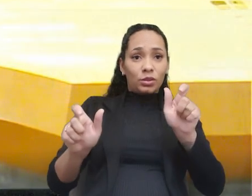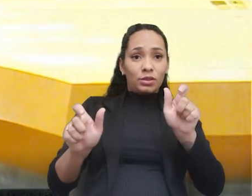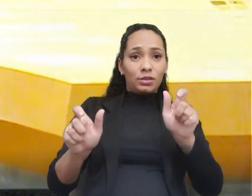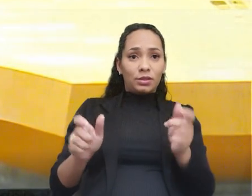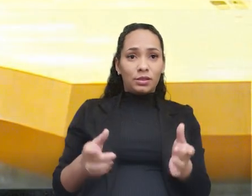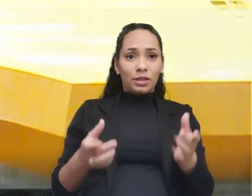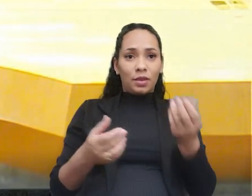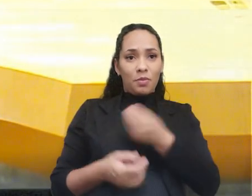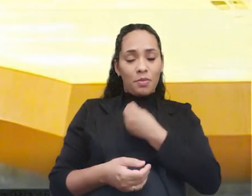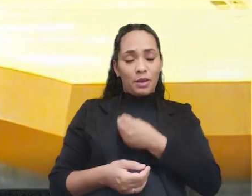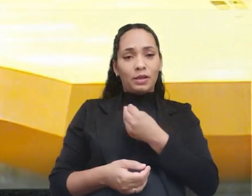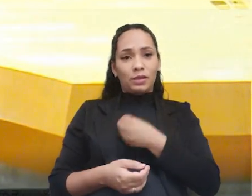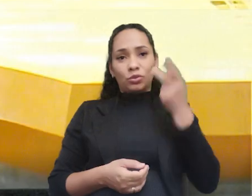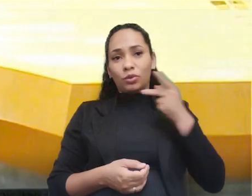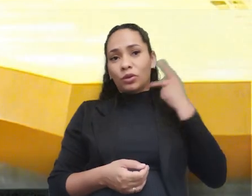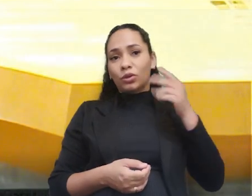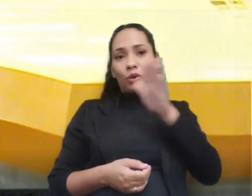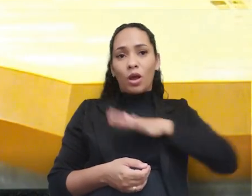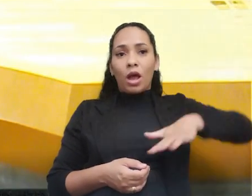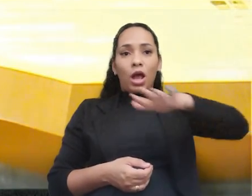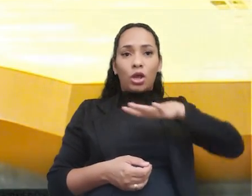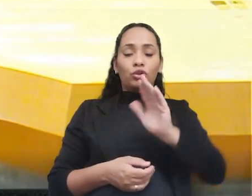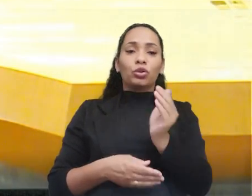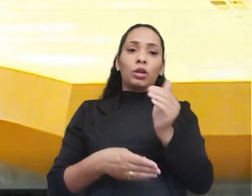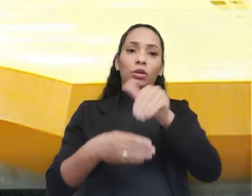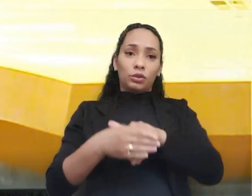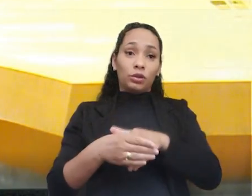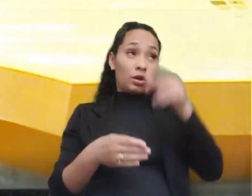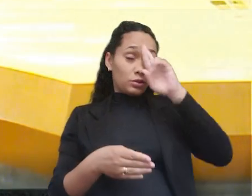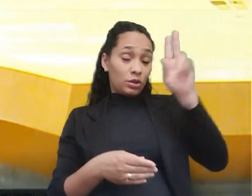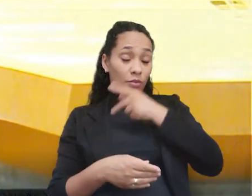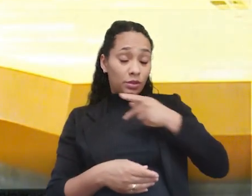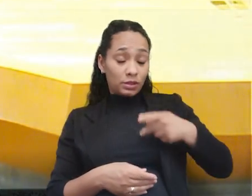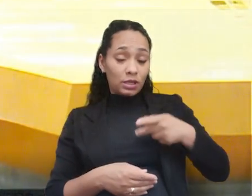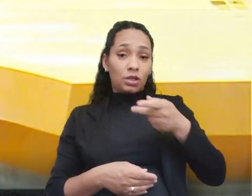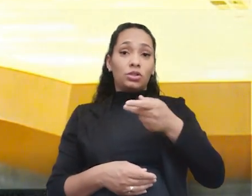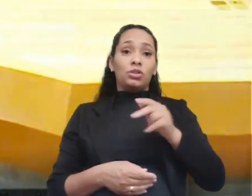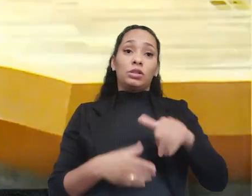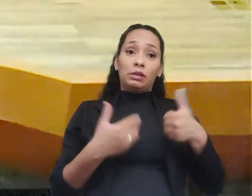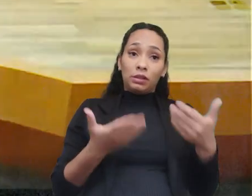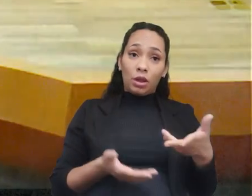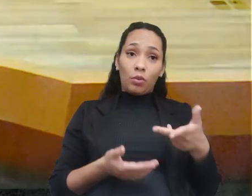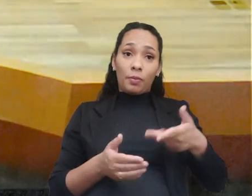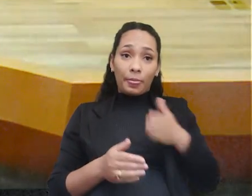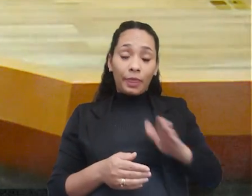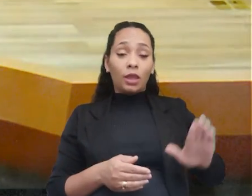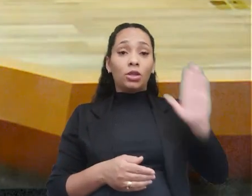presentes, o senhor procurador regional eleitoral. Senhor presidente, neste caso, a candidata foi